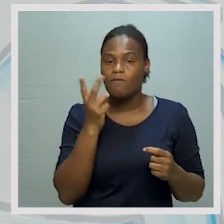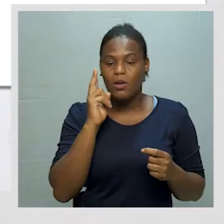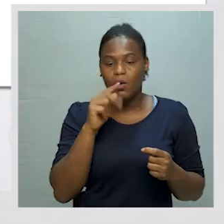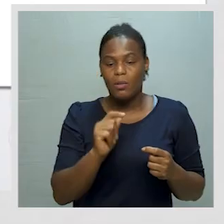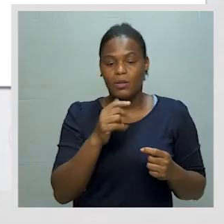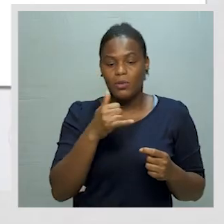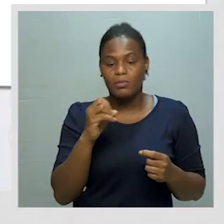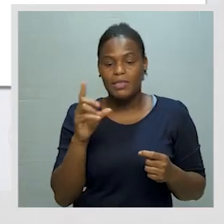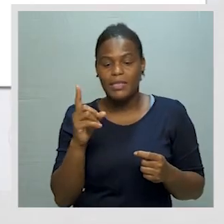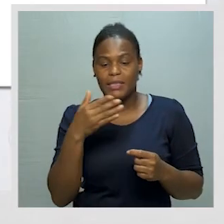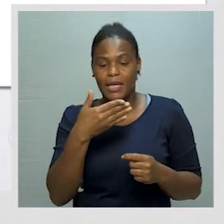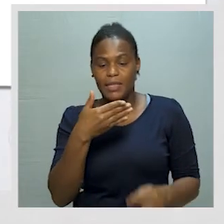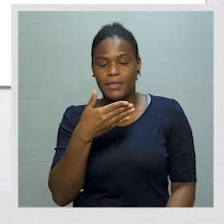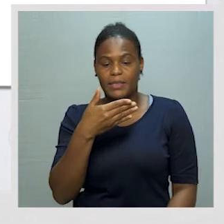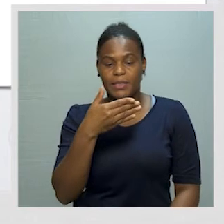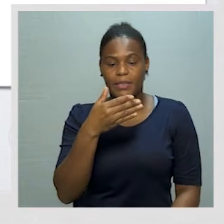2016,